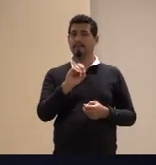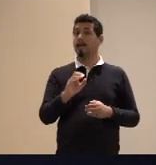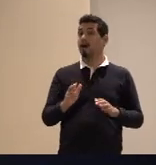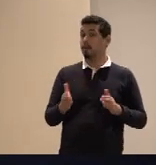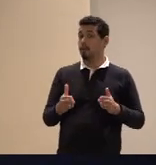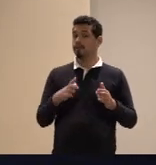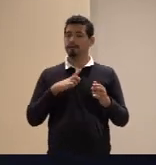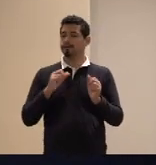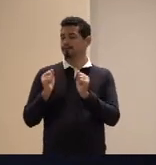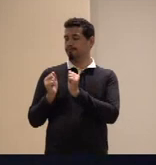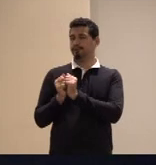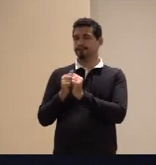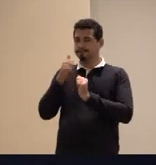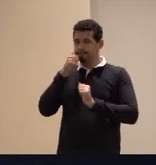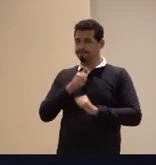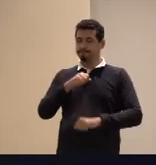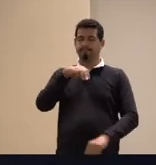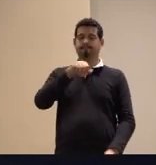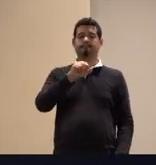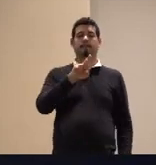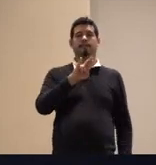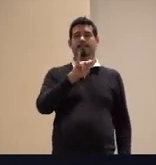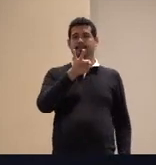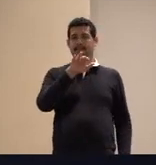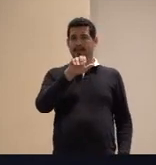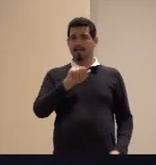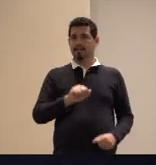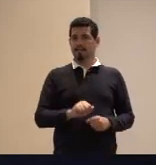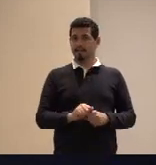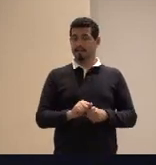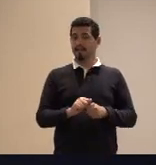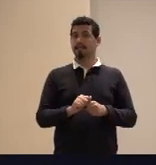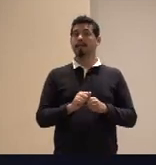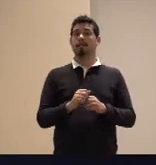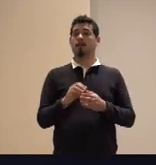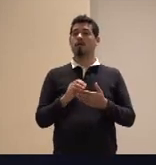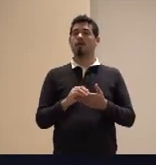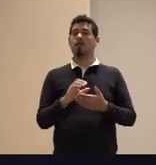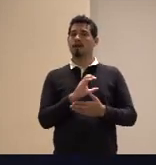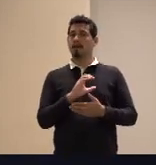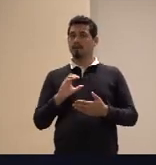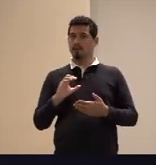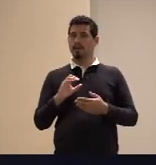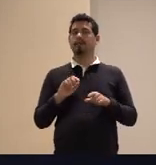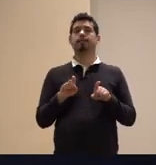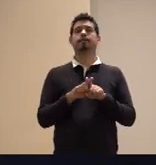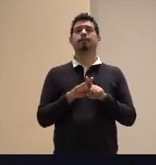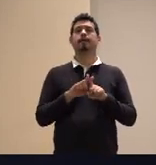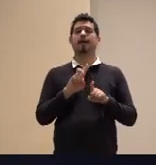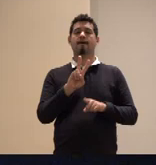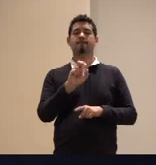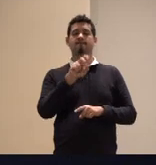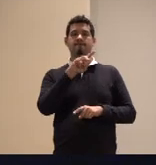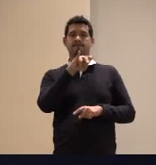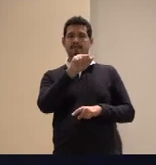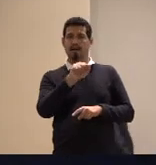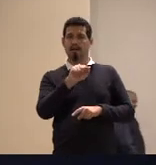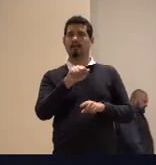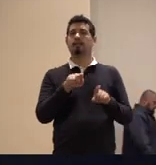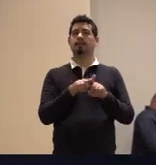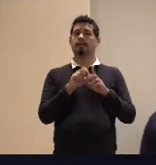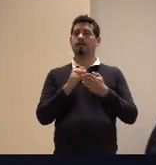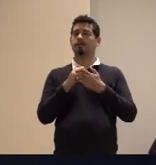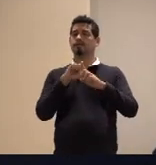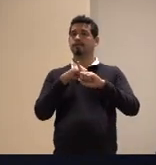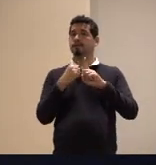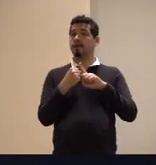a Maristela, que é coordenadora adjunta do SEDICA, e a Vânia, que é Vânia Guarese, que é assistente social